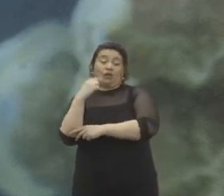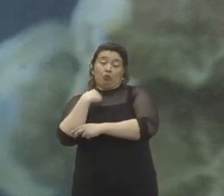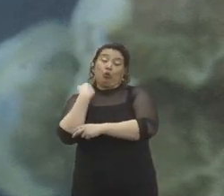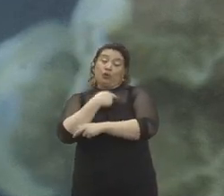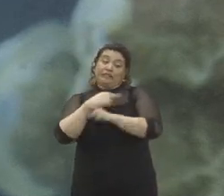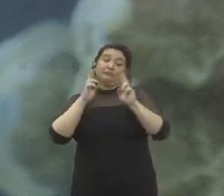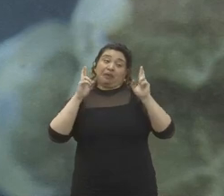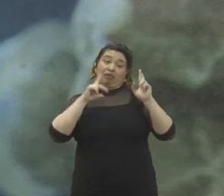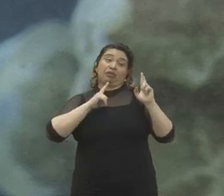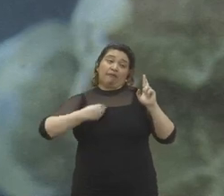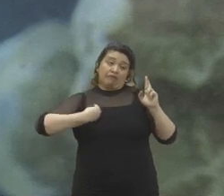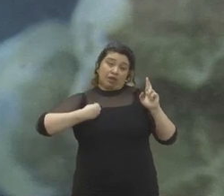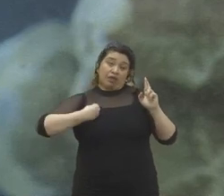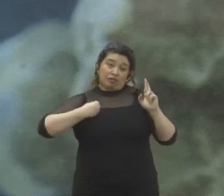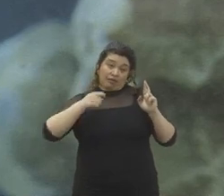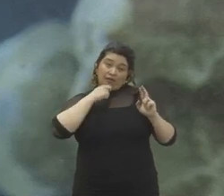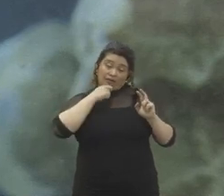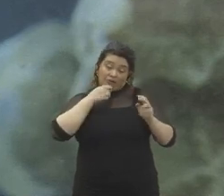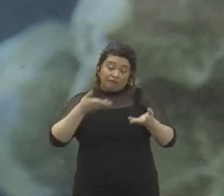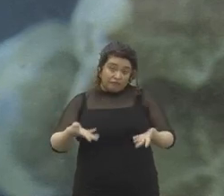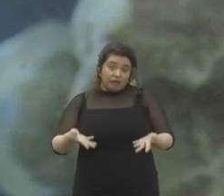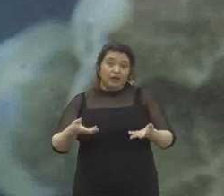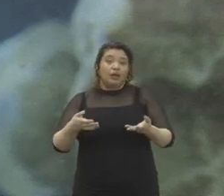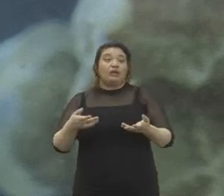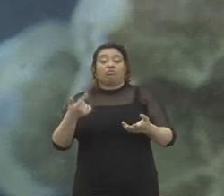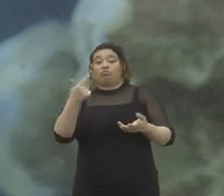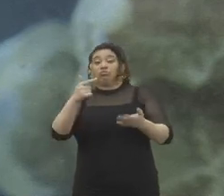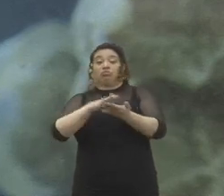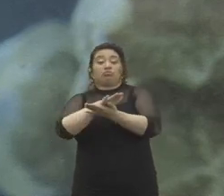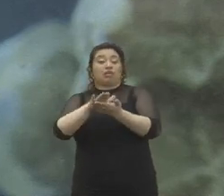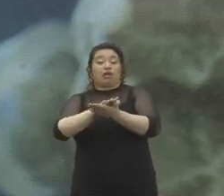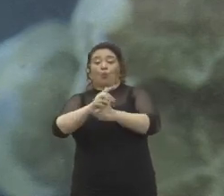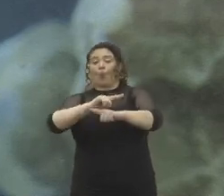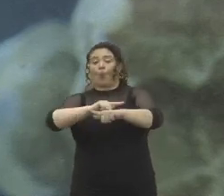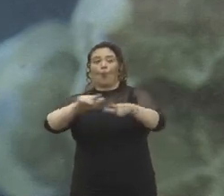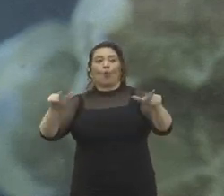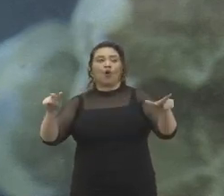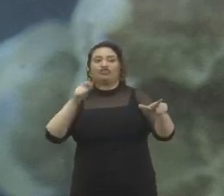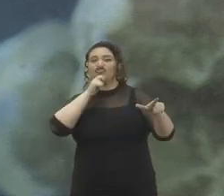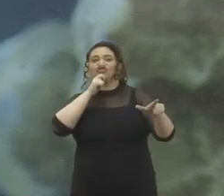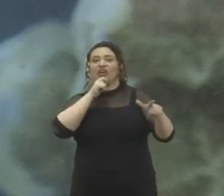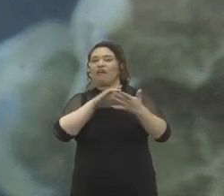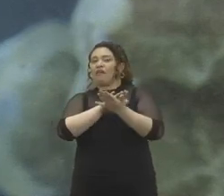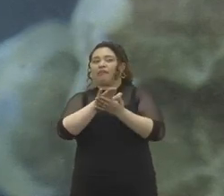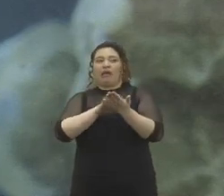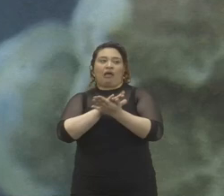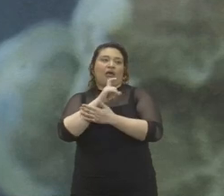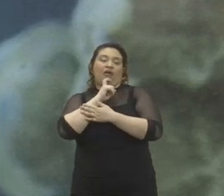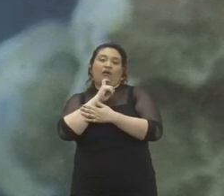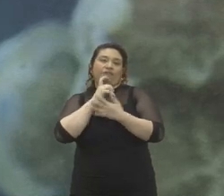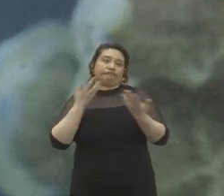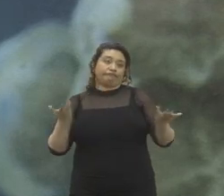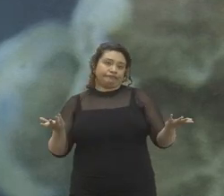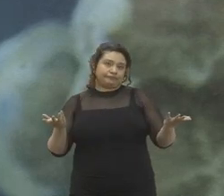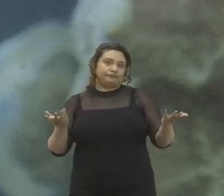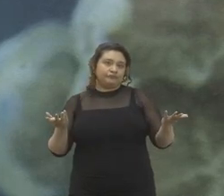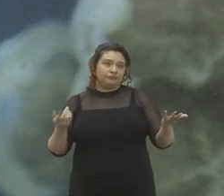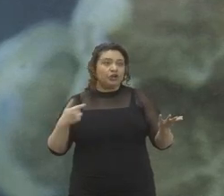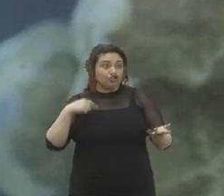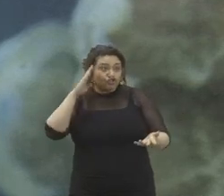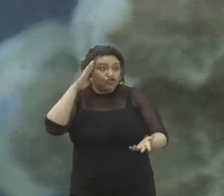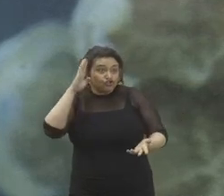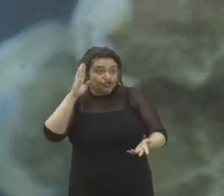aqui não haverá mais gelo no mar do ártico durante o inverno dis ass